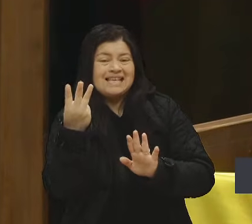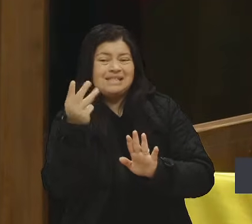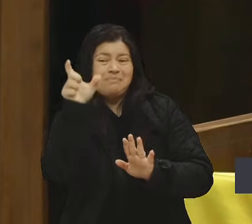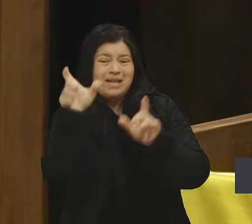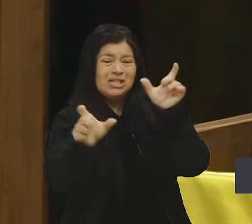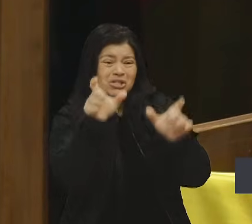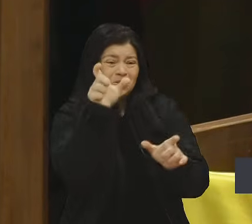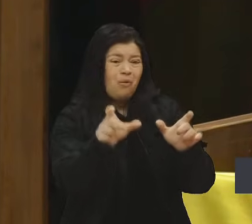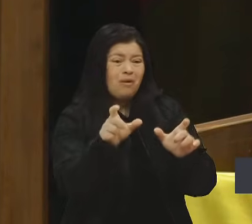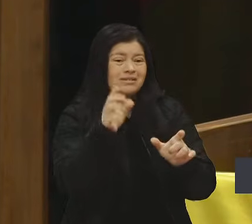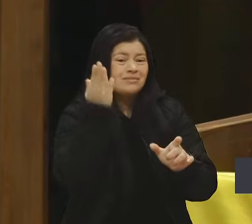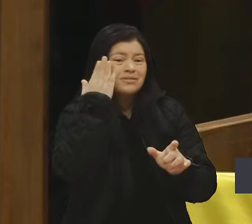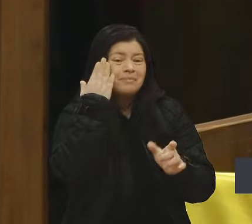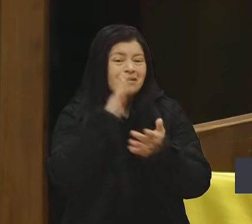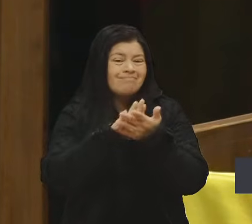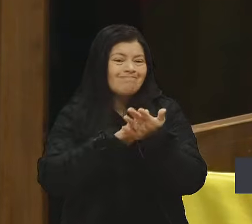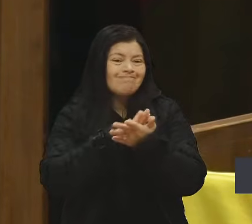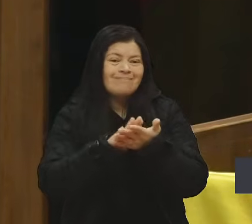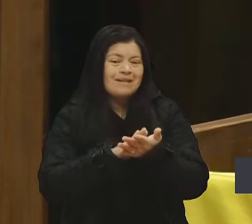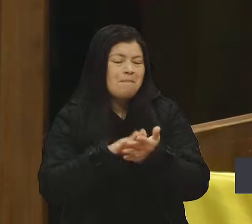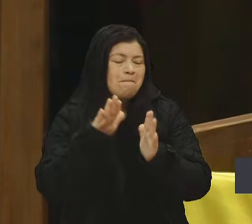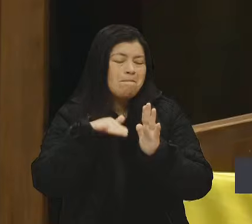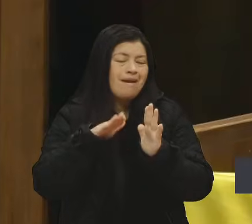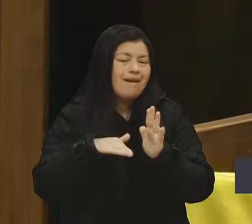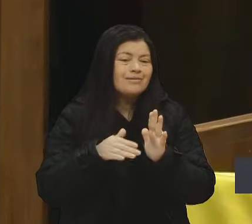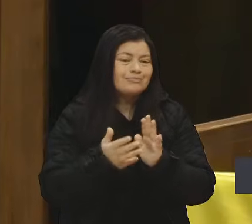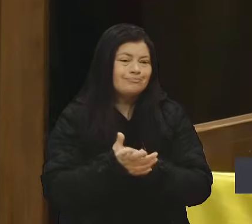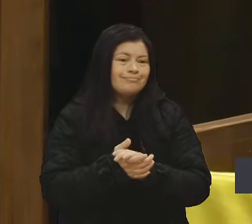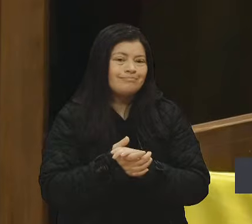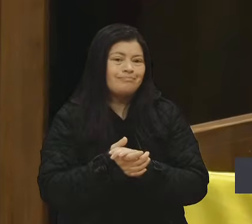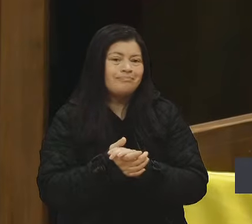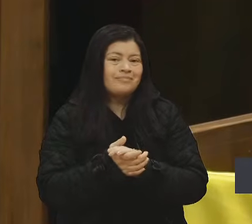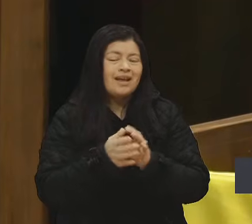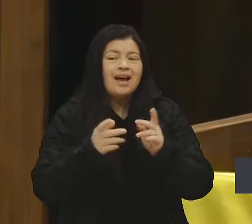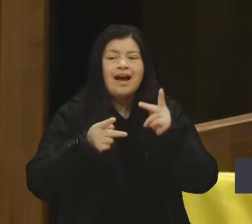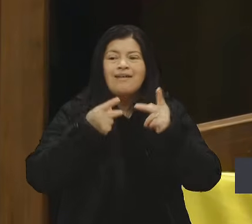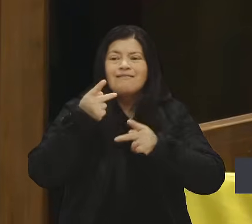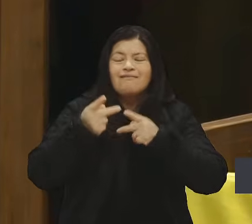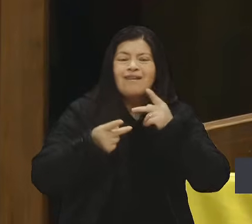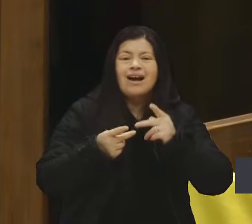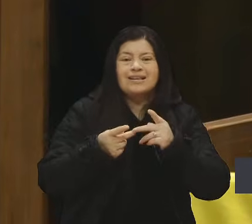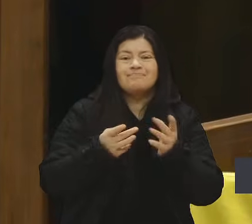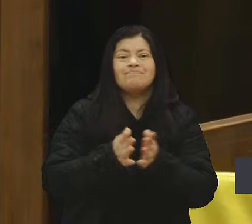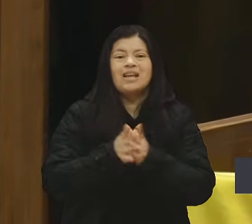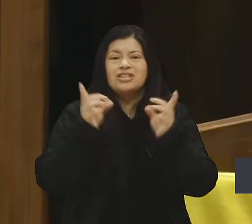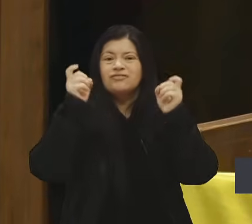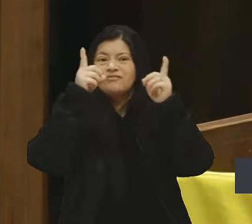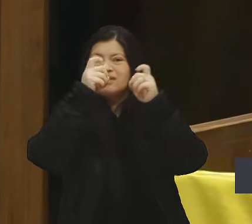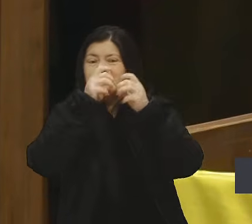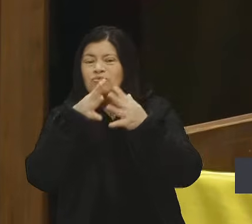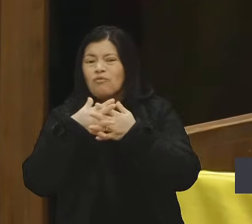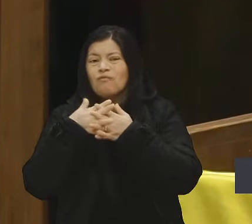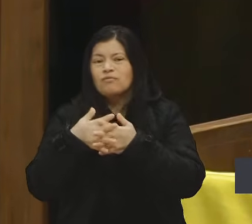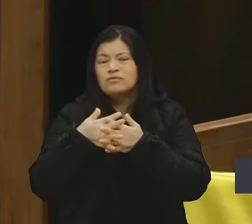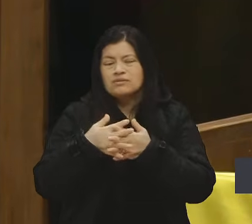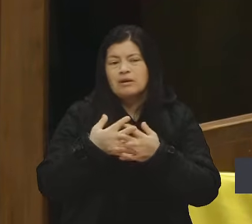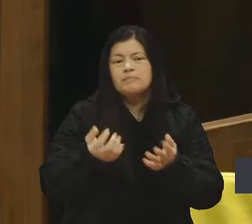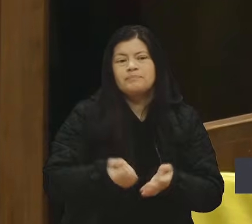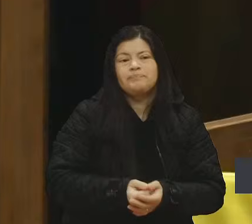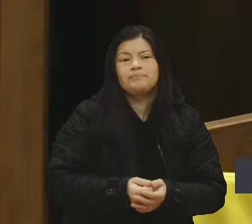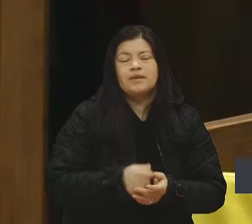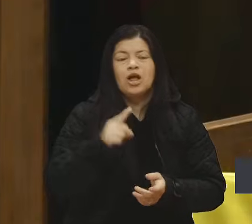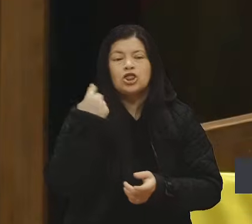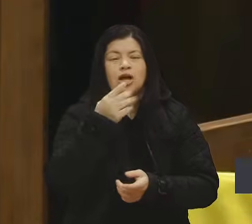nós. E cada fala deles complicava ainda mais a situação. E a gente sabe que